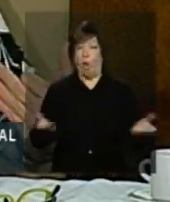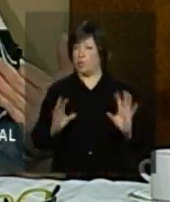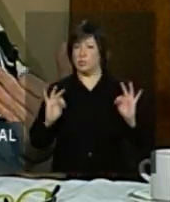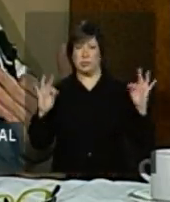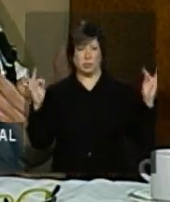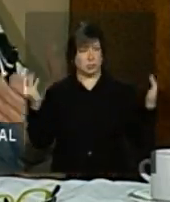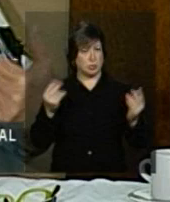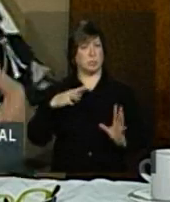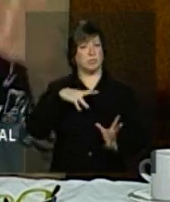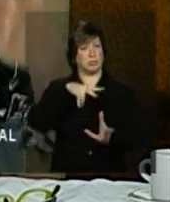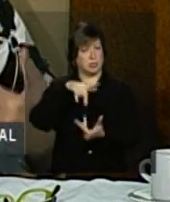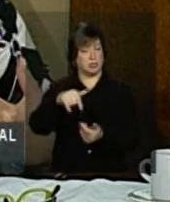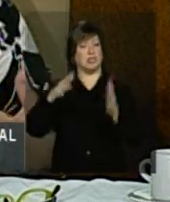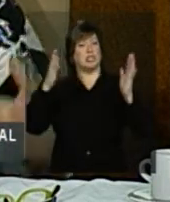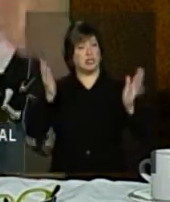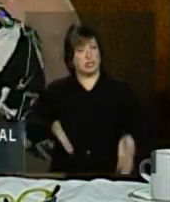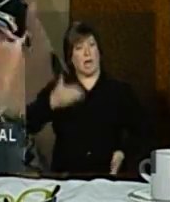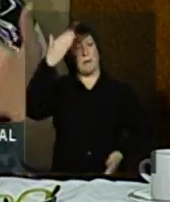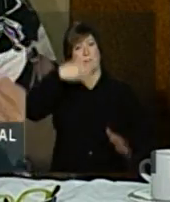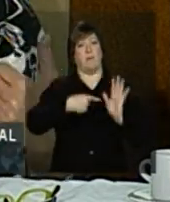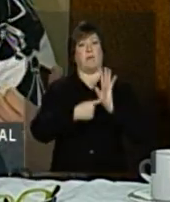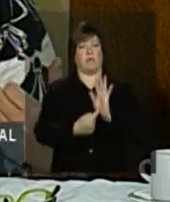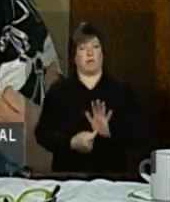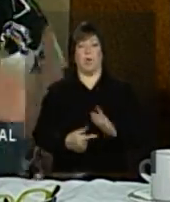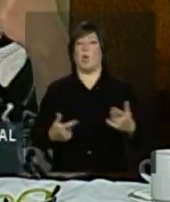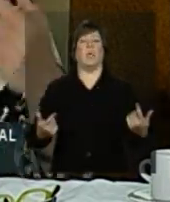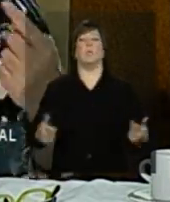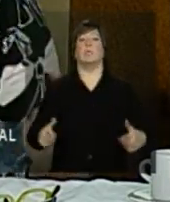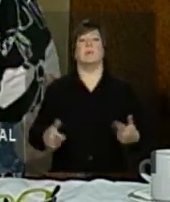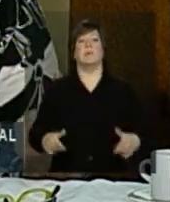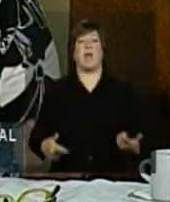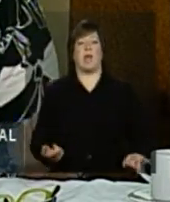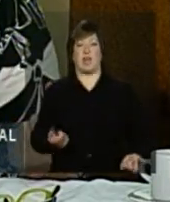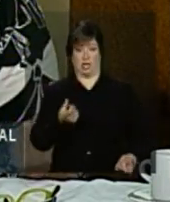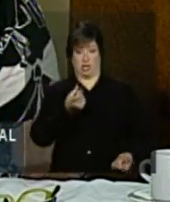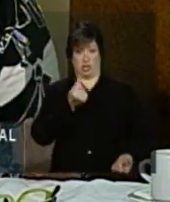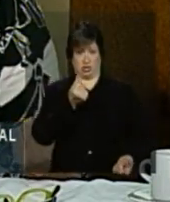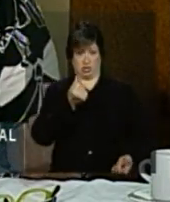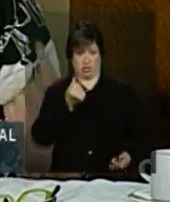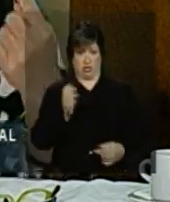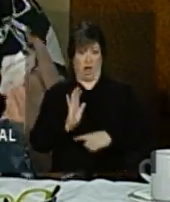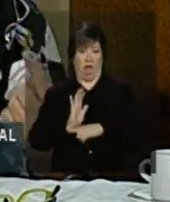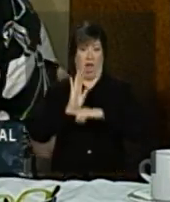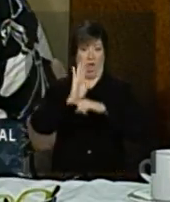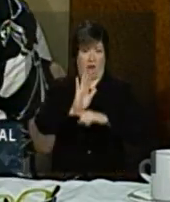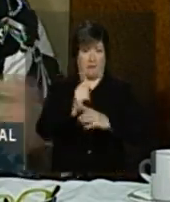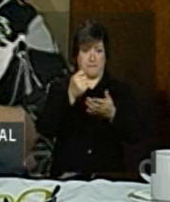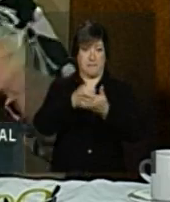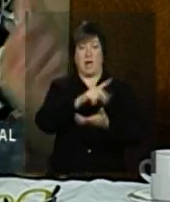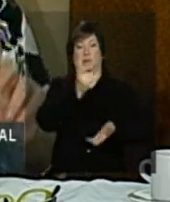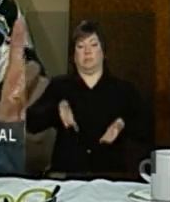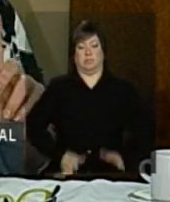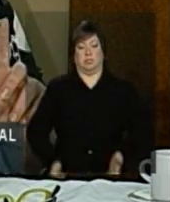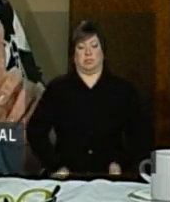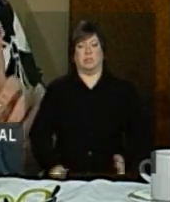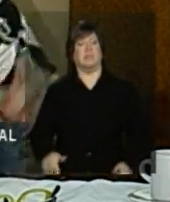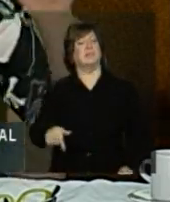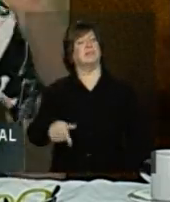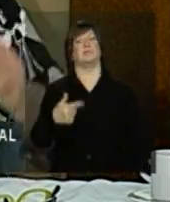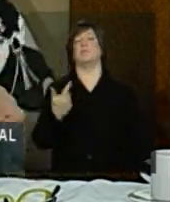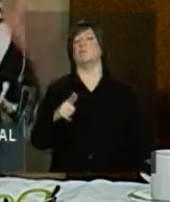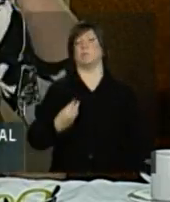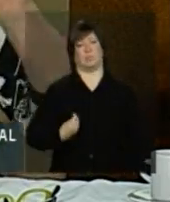já comprovou que não existe estímulo financeiro que leve as famílias a aumentar o número de filhos isso tá provado no mundo